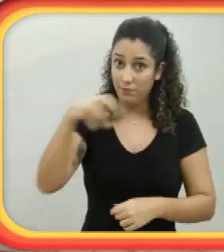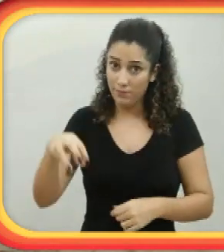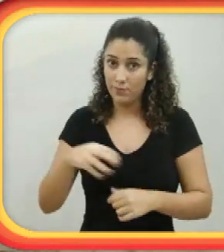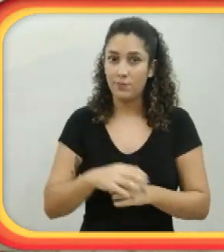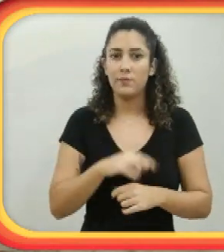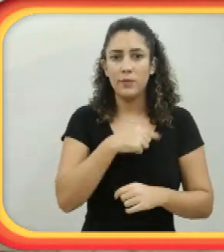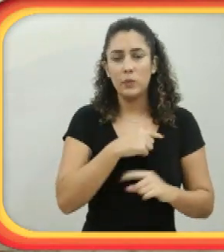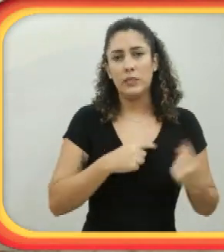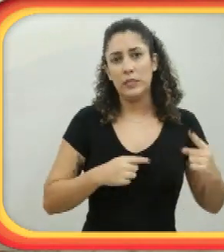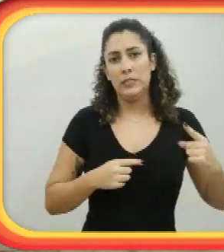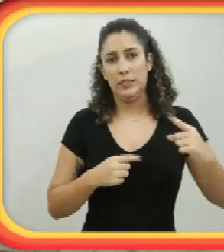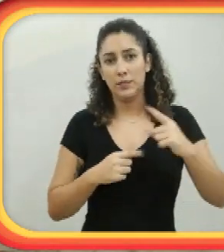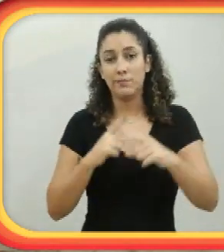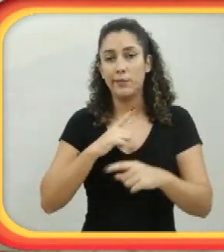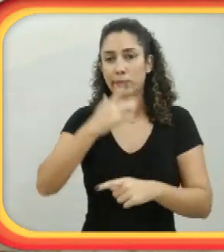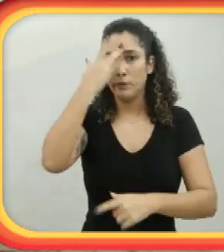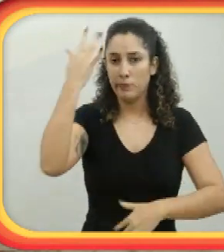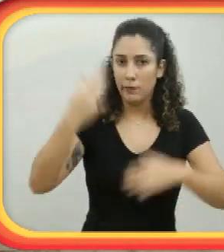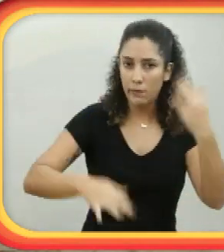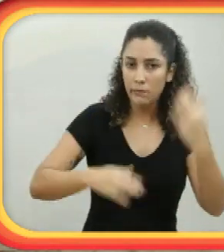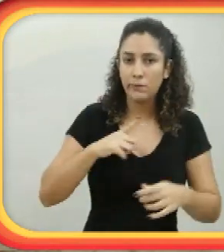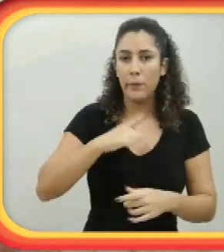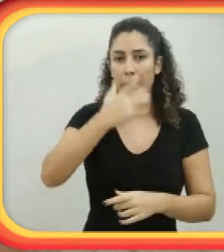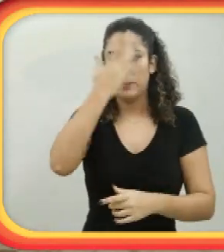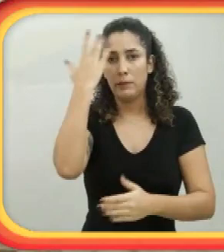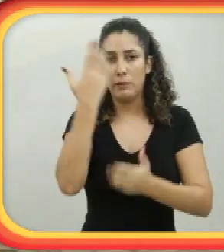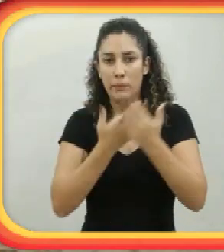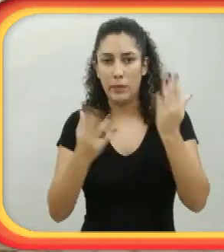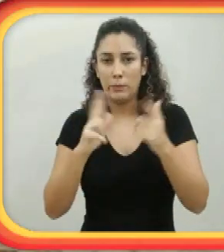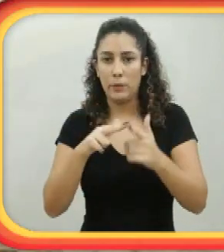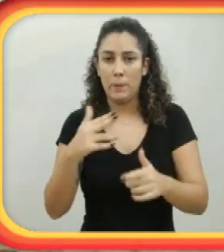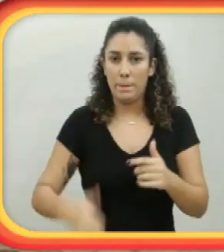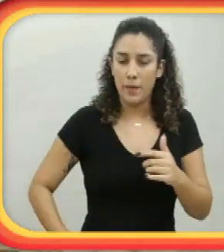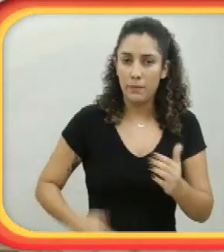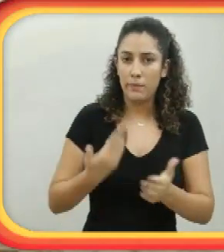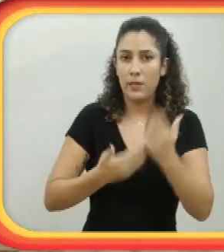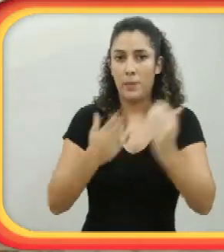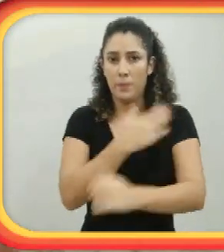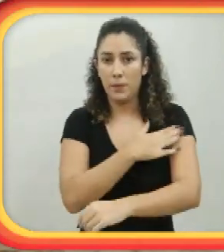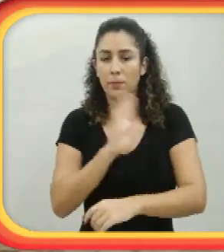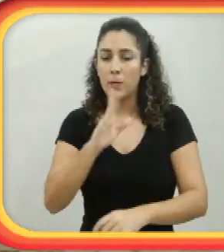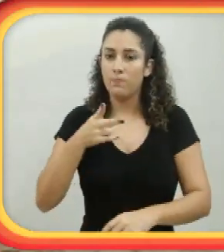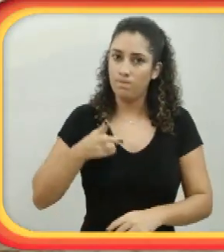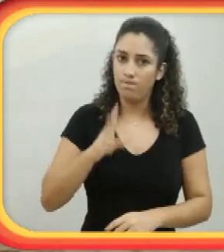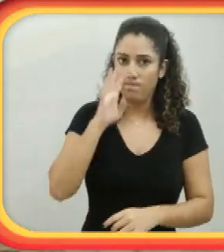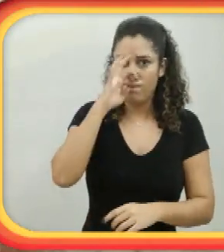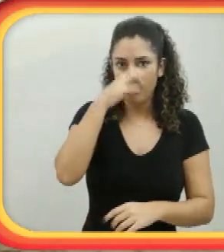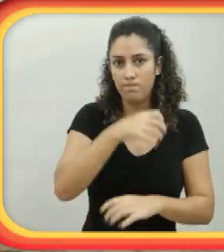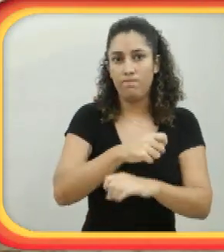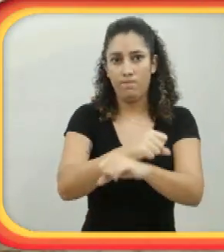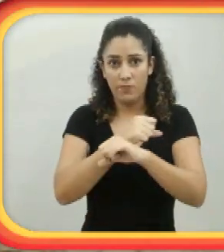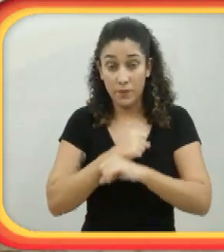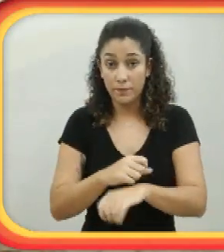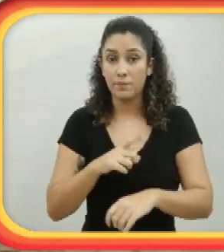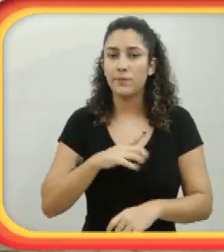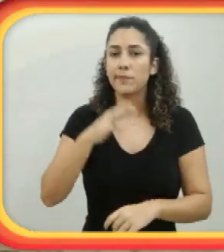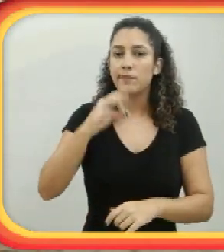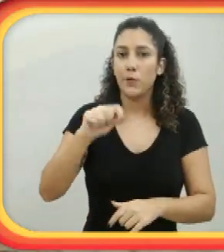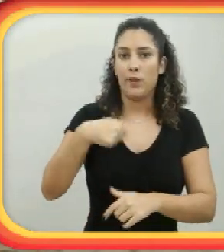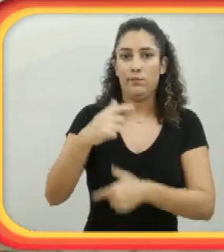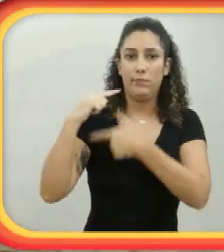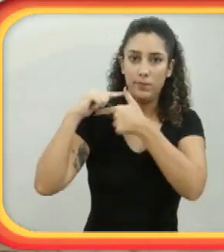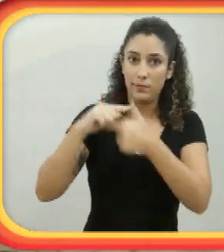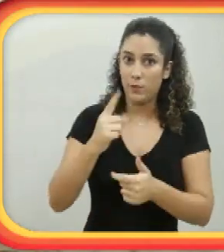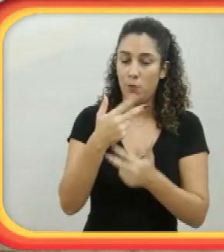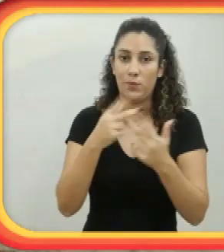há séculos pelos polinésios. Imagina uma batalha entre duas aldeias. Havia feridos,